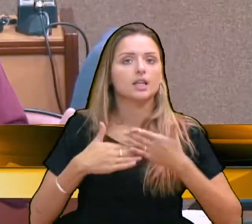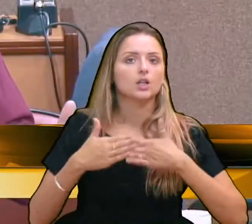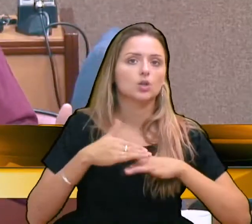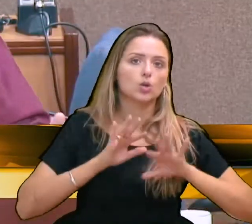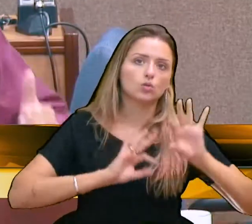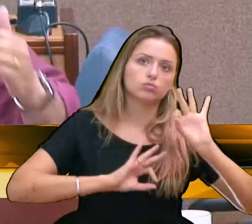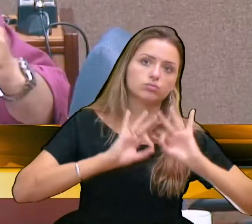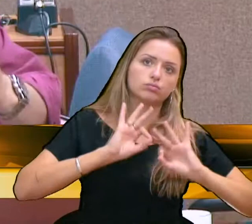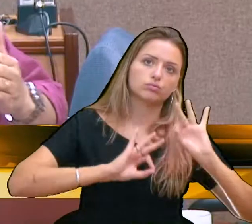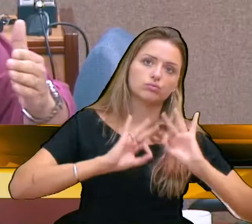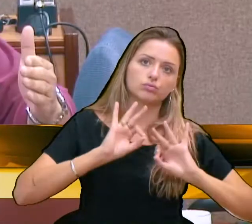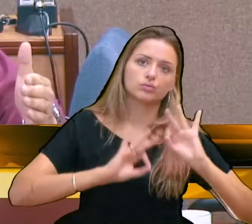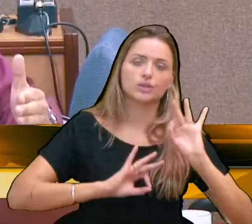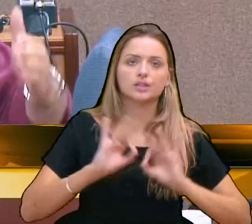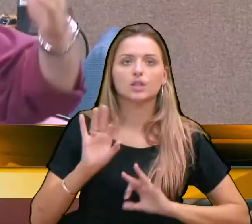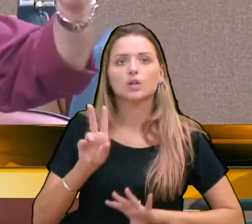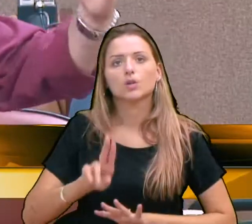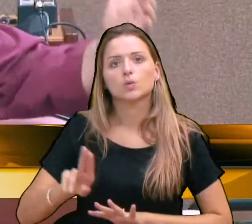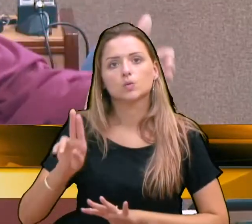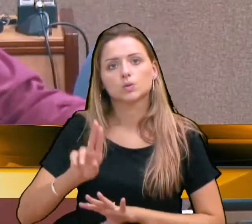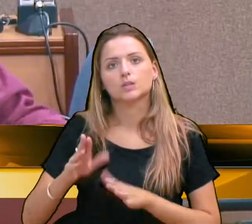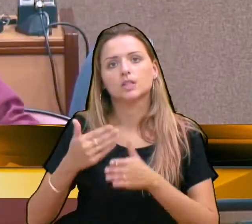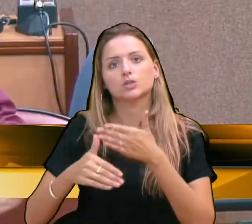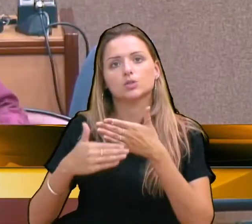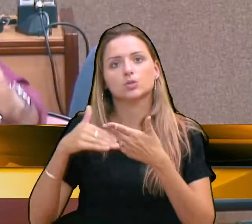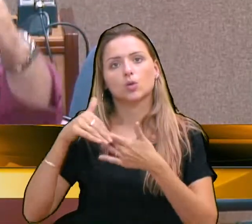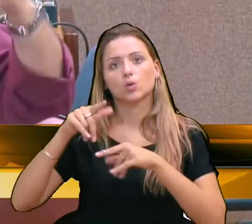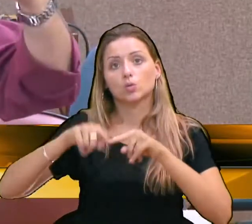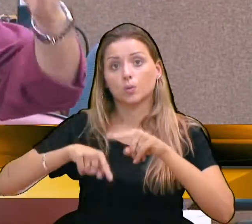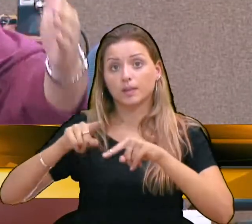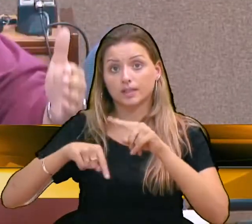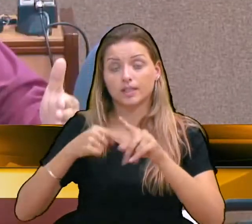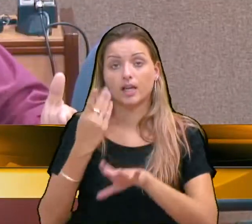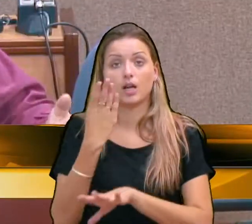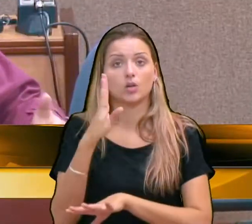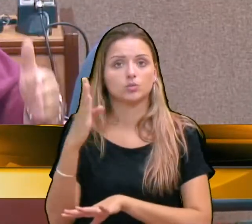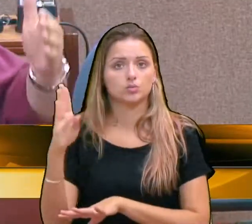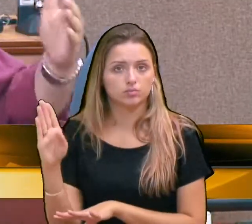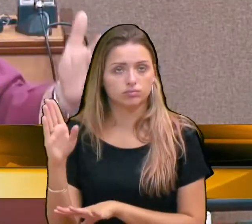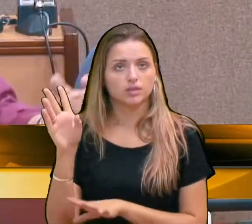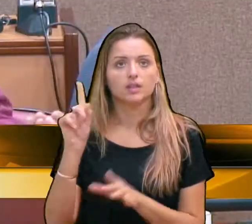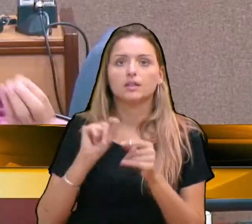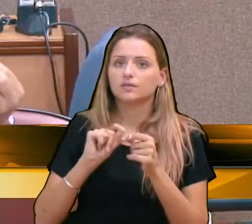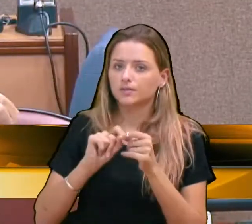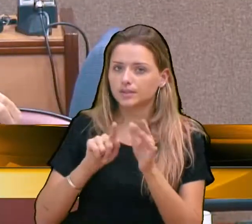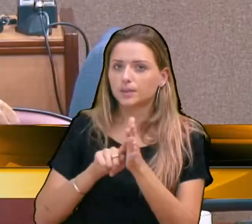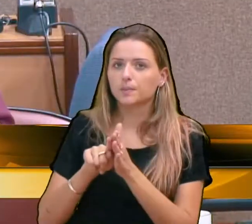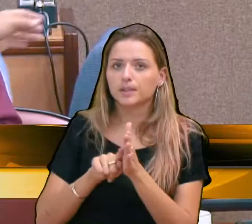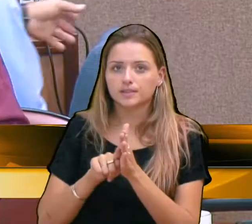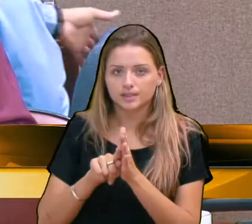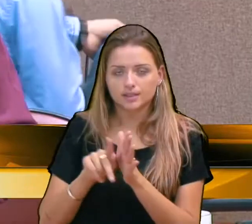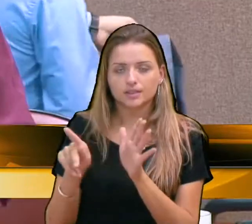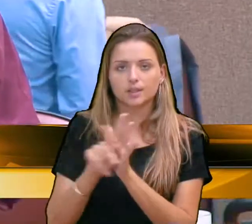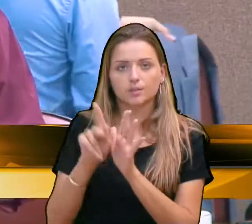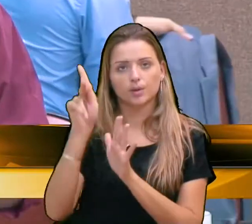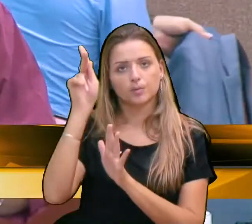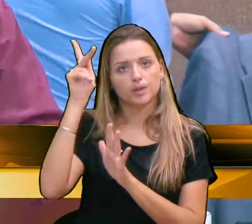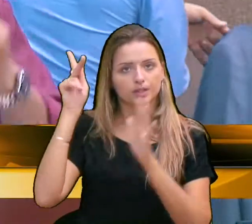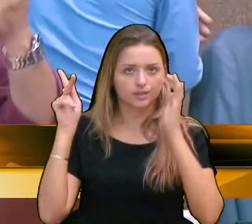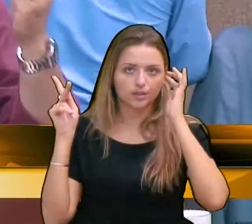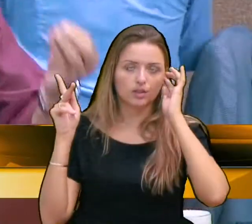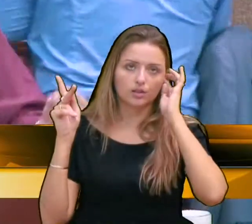o certame, utilizar, né, dos nossos materiais, do nosso centro de memória, fazer as pesquisas históricas, tendo em